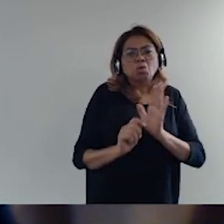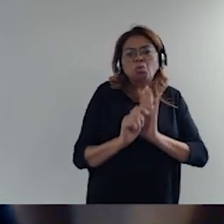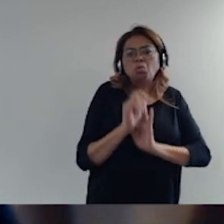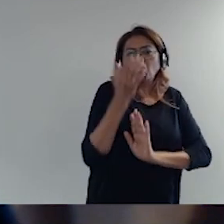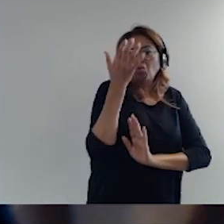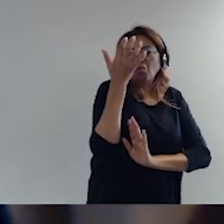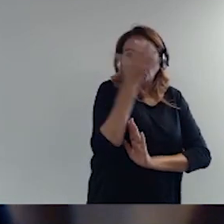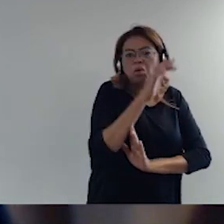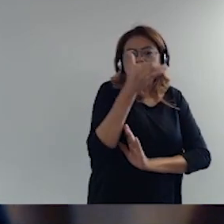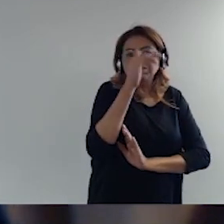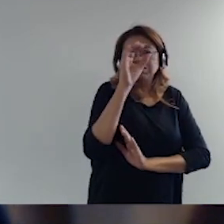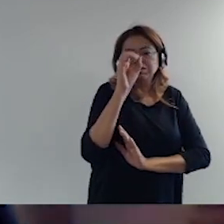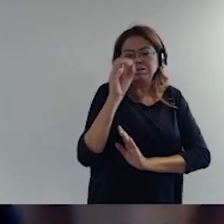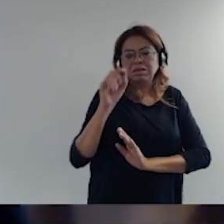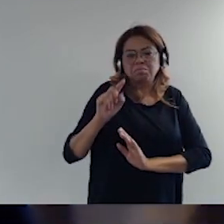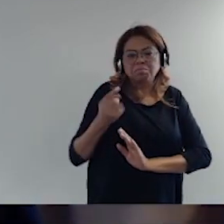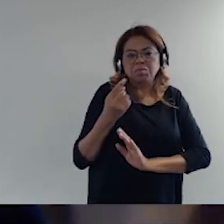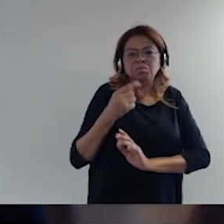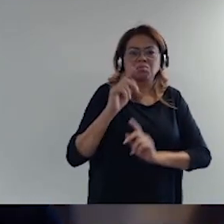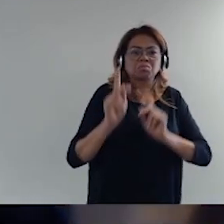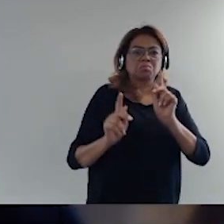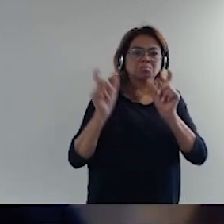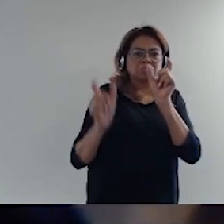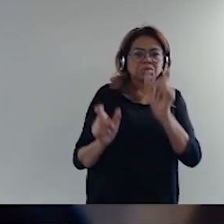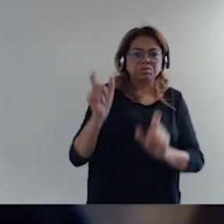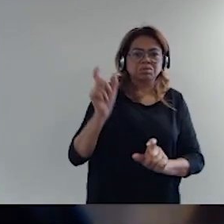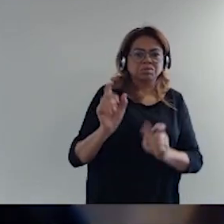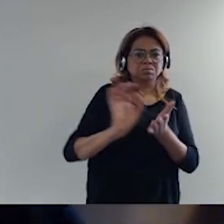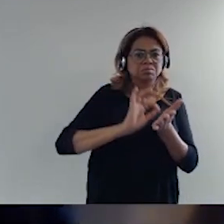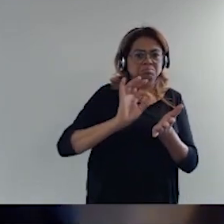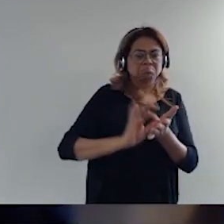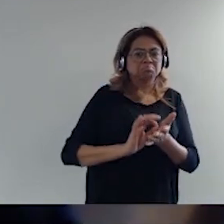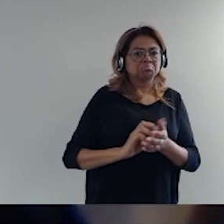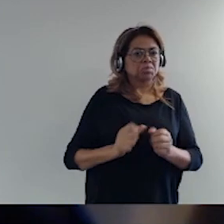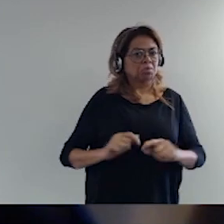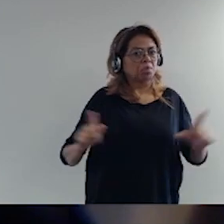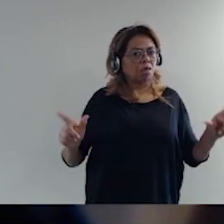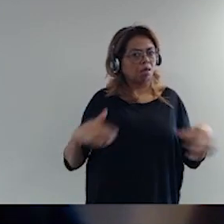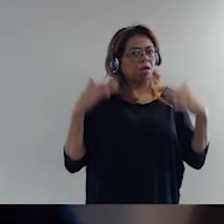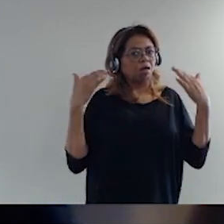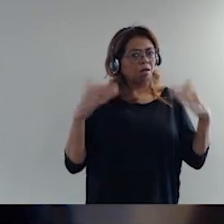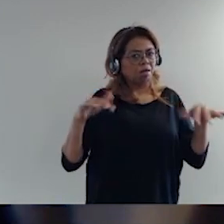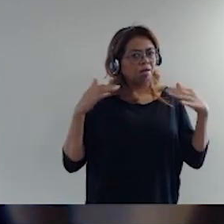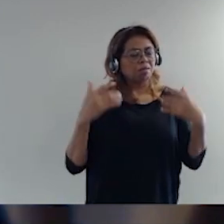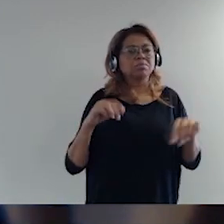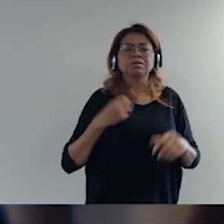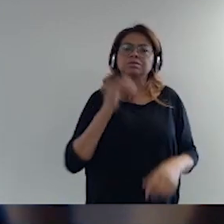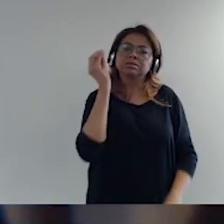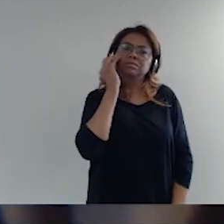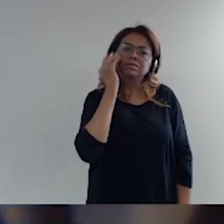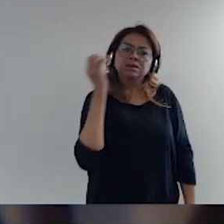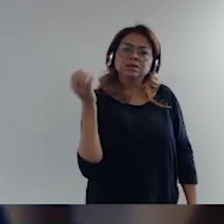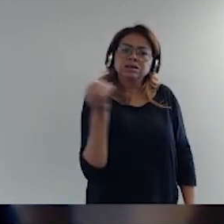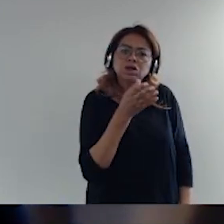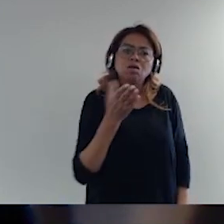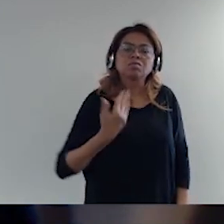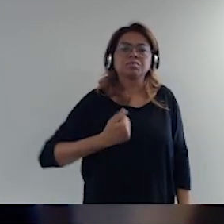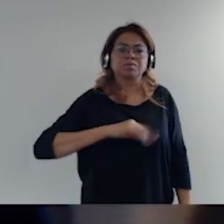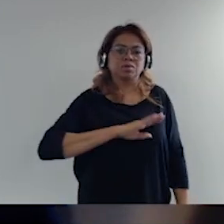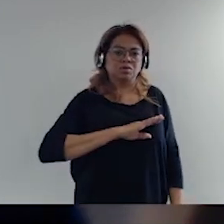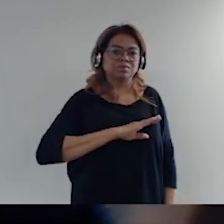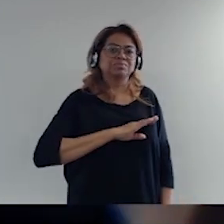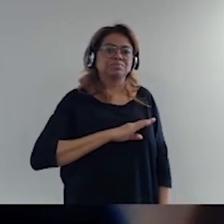nesse congresso, que é assim, um recorde mundial, eu diria. E uma experiência nova para todos nós. Não tenho dúvida